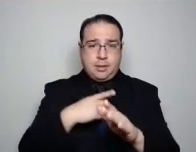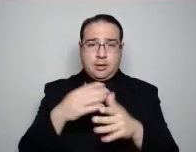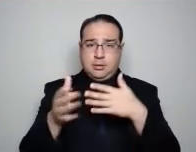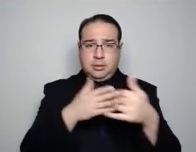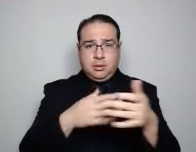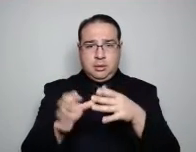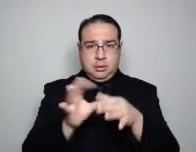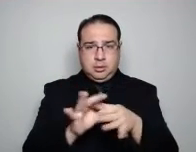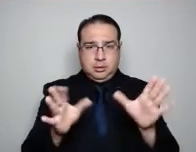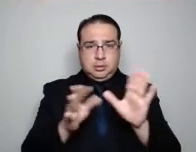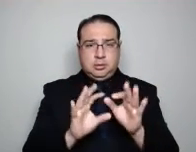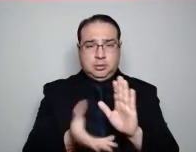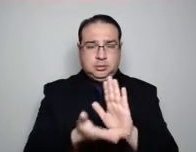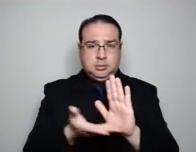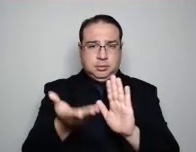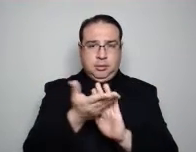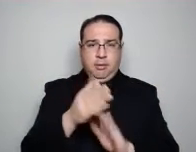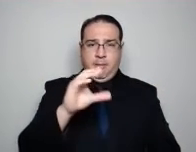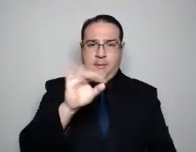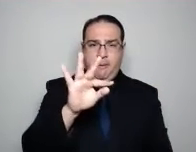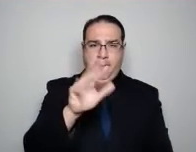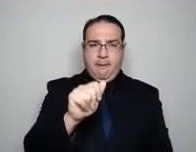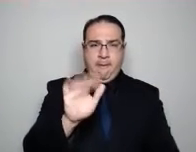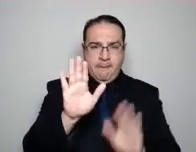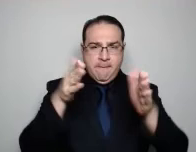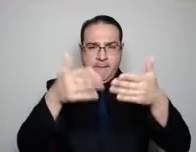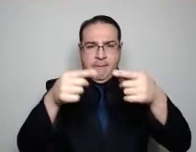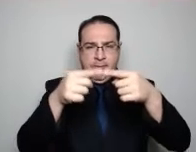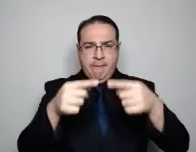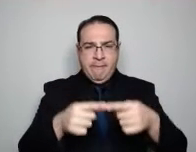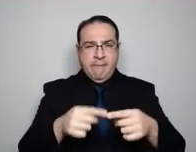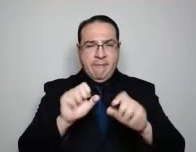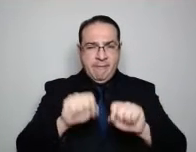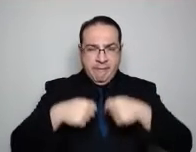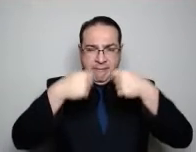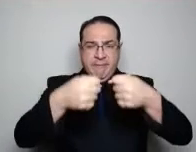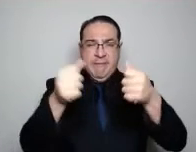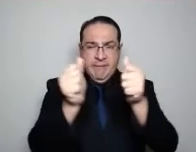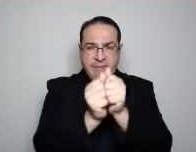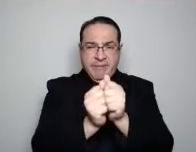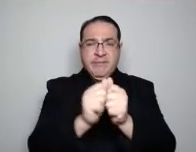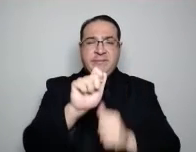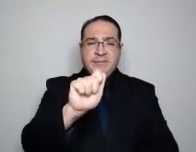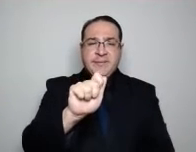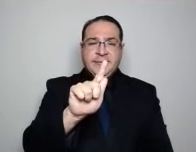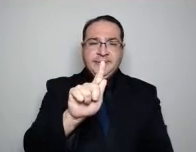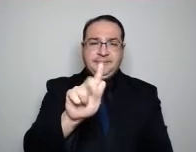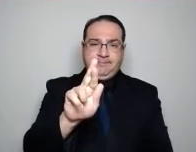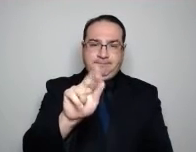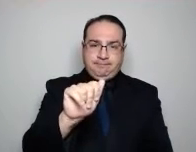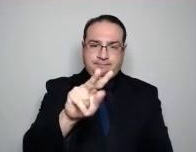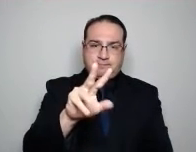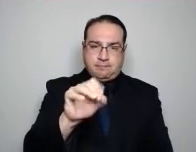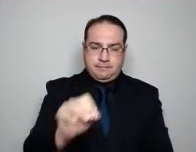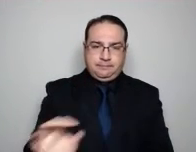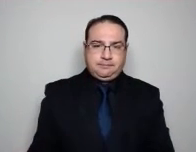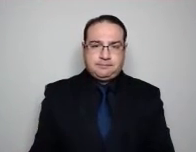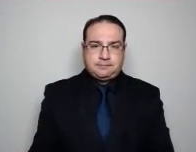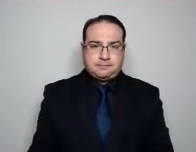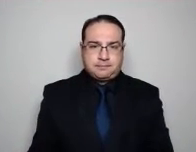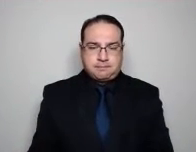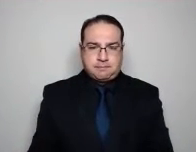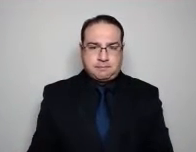né? Especificamente nessa defesa, nesse agravo, fala que o Conselho de